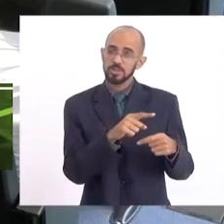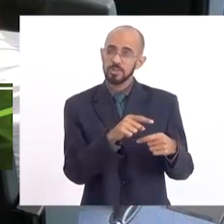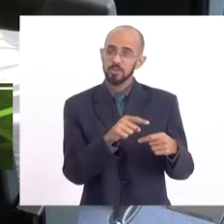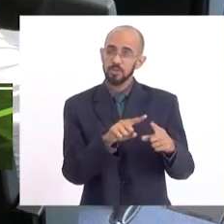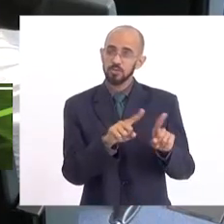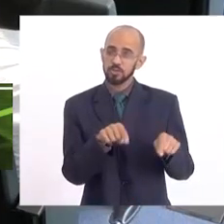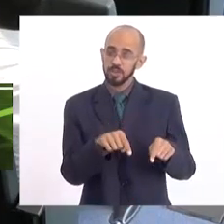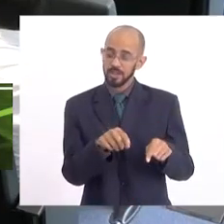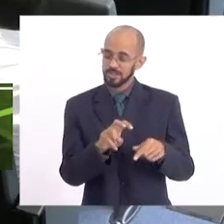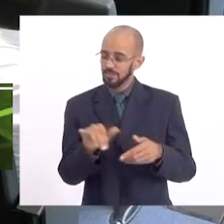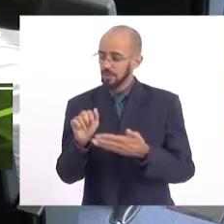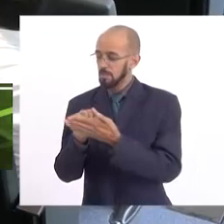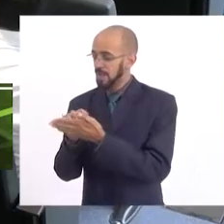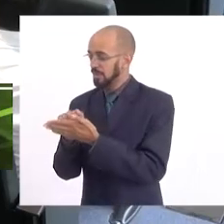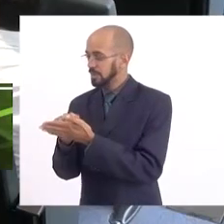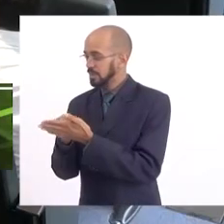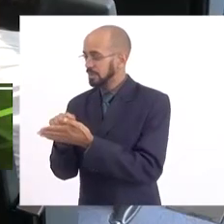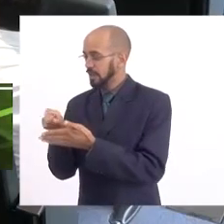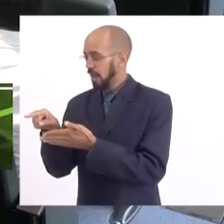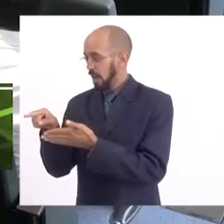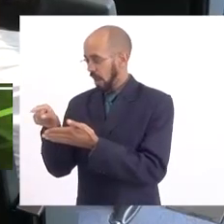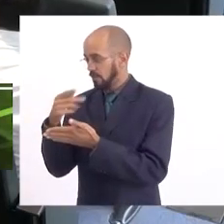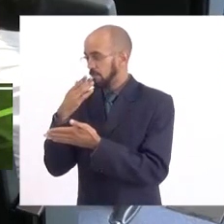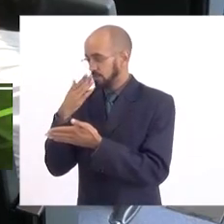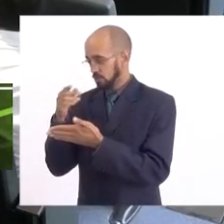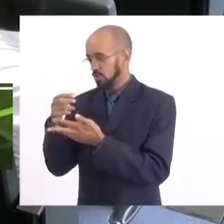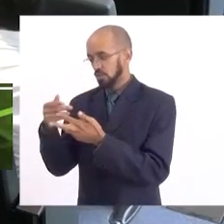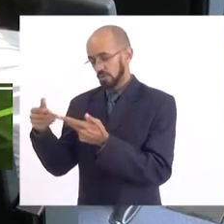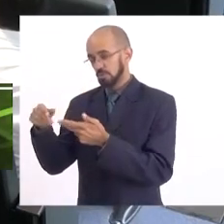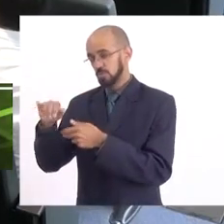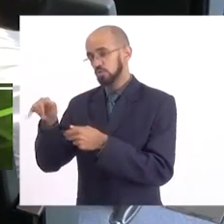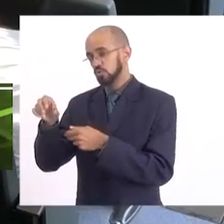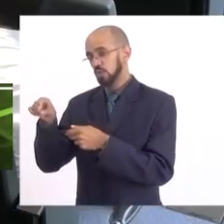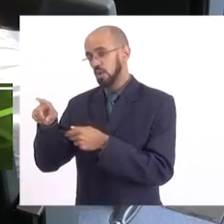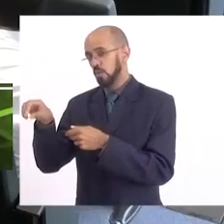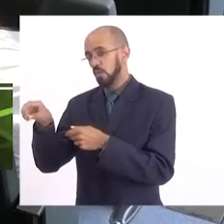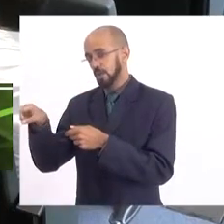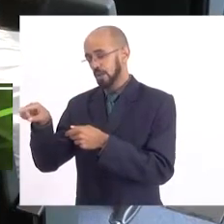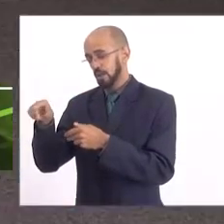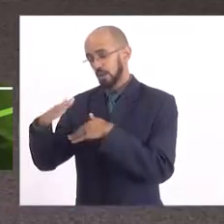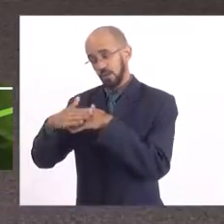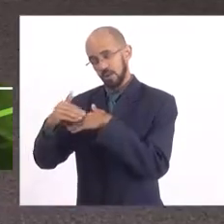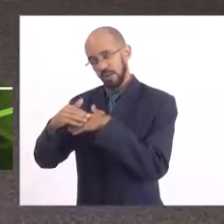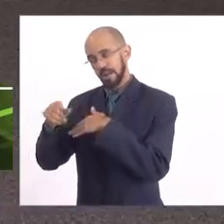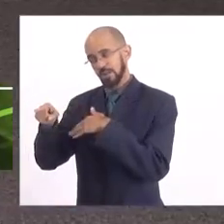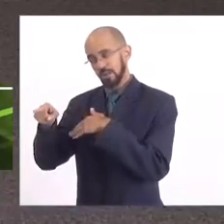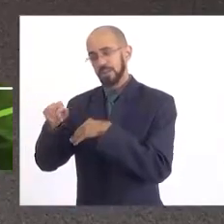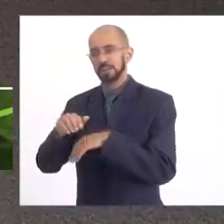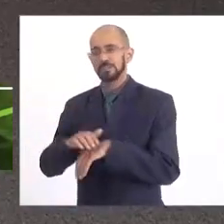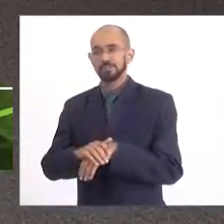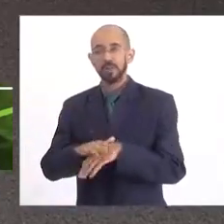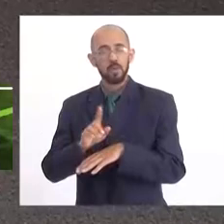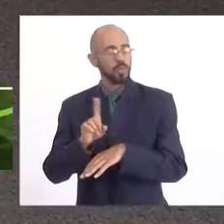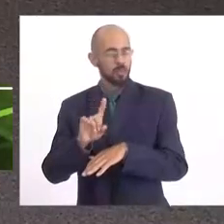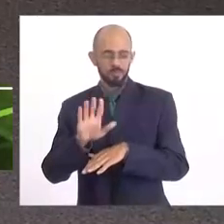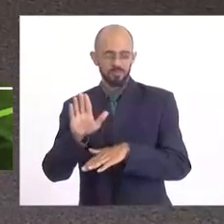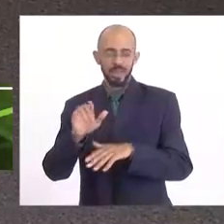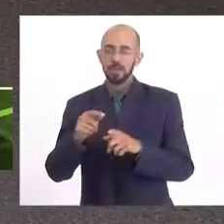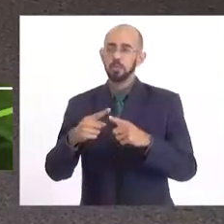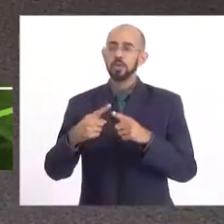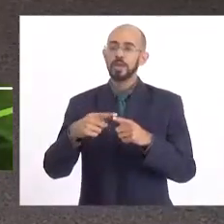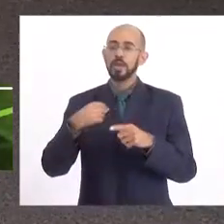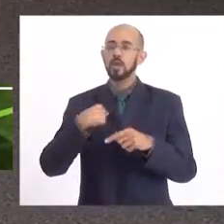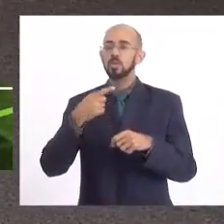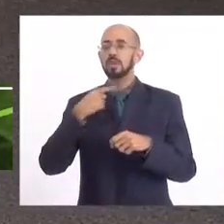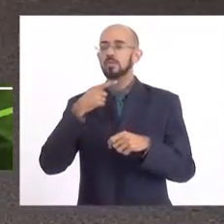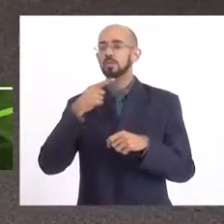Tranquilo. E não, o João é mais chato que o Luiz Martins, tá? A questão não é essa, não. É que eu fiquei com uma dúvida, é o seguinte, porque muita gente falou